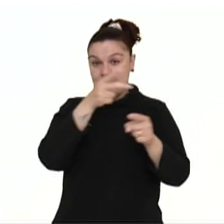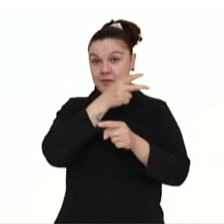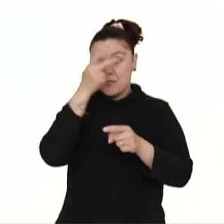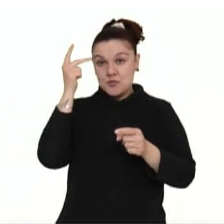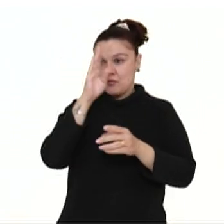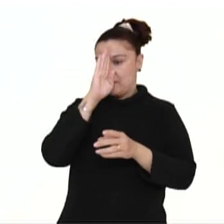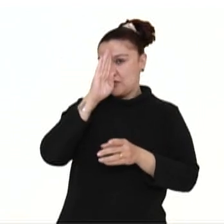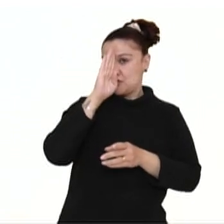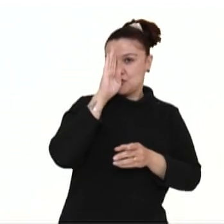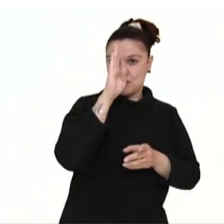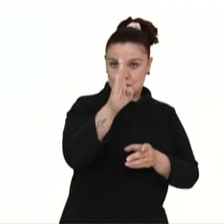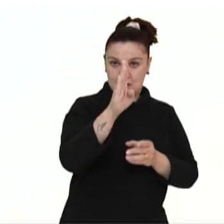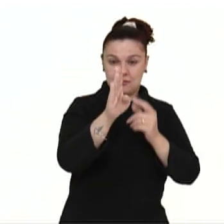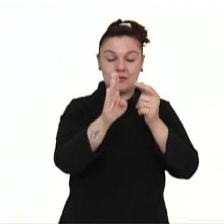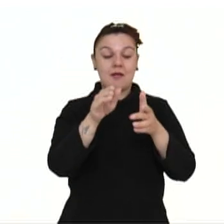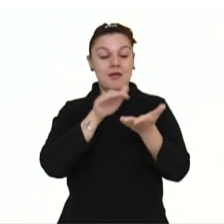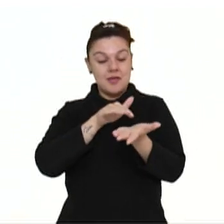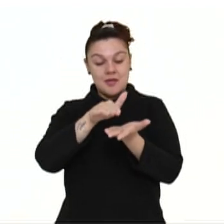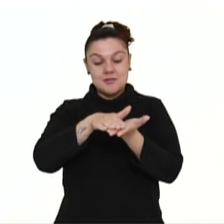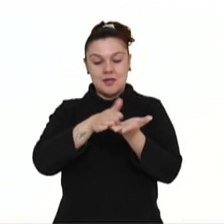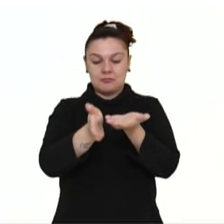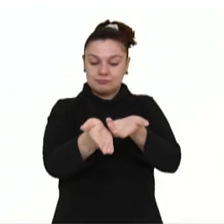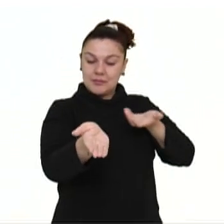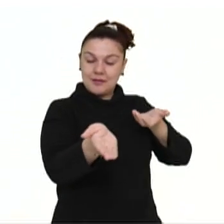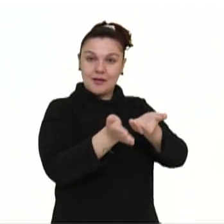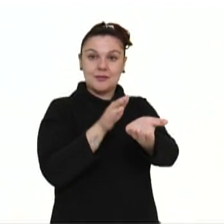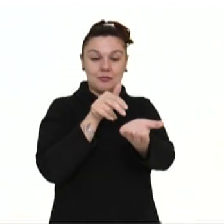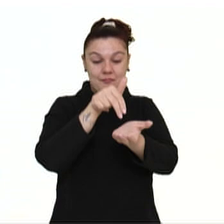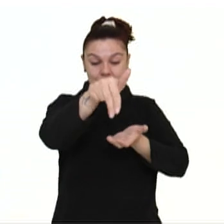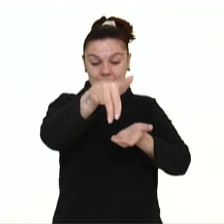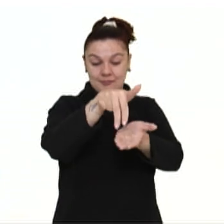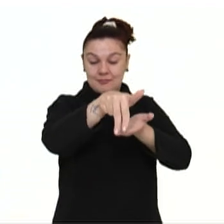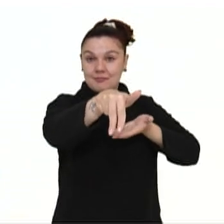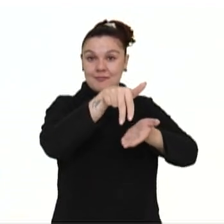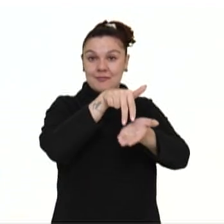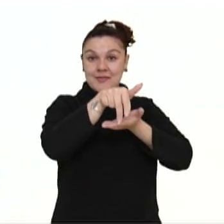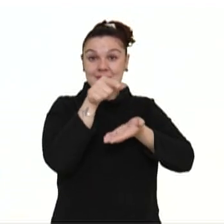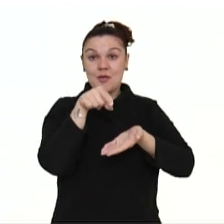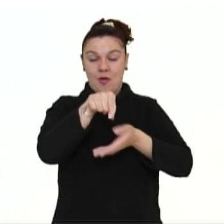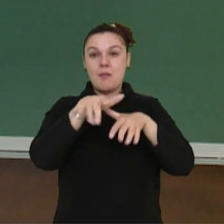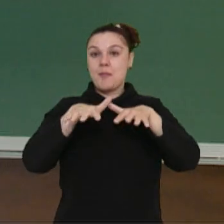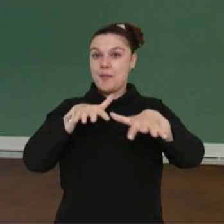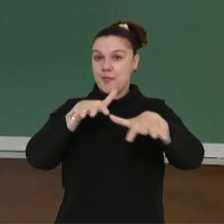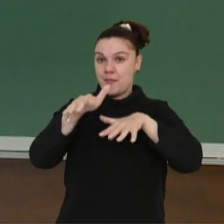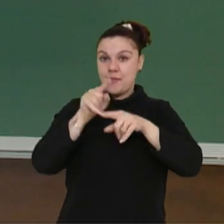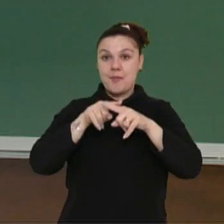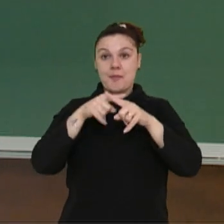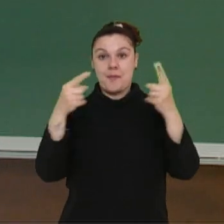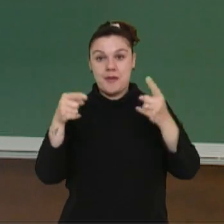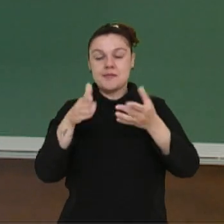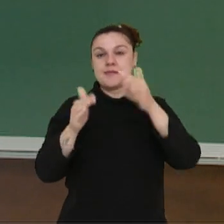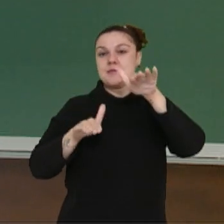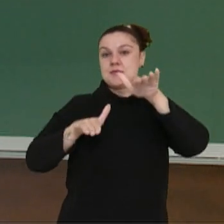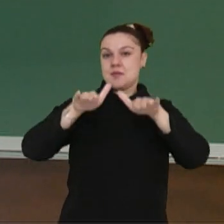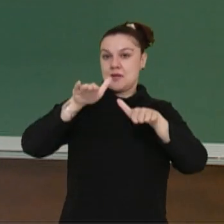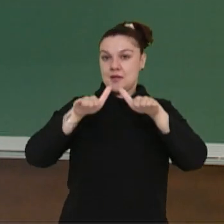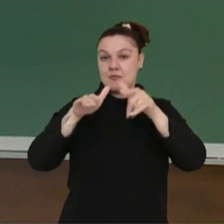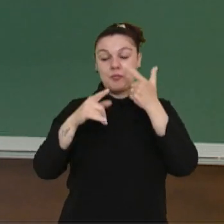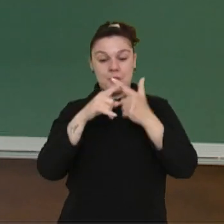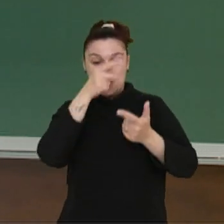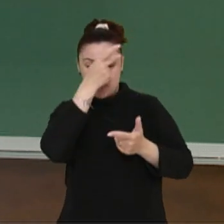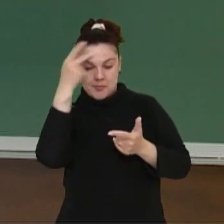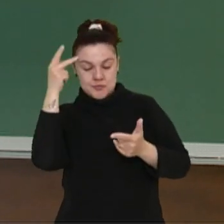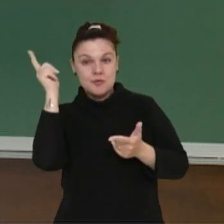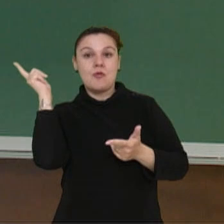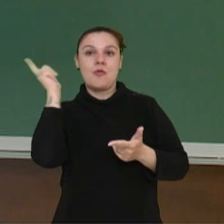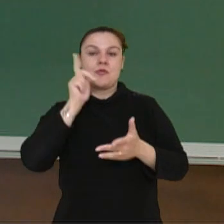numa direção e a esteira vai na outra. A pessoa para frente e a esteira para trás. Elas estão em movimento, mas estão em equilíbrio, porque a pessoa